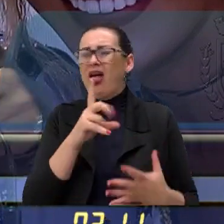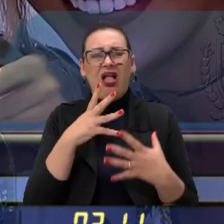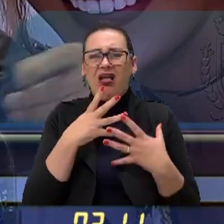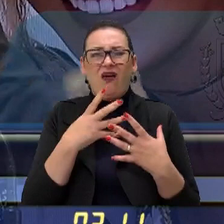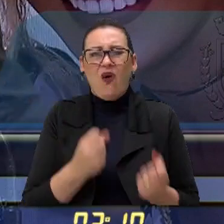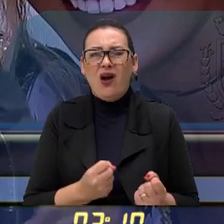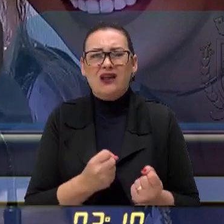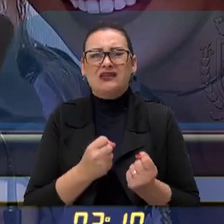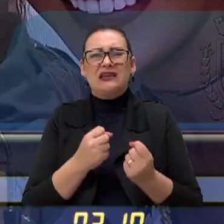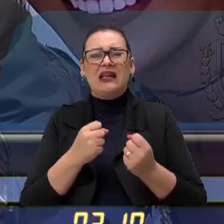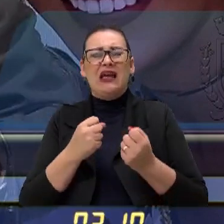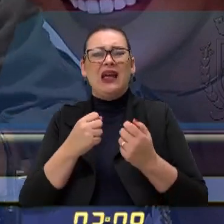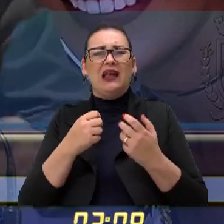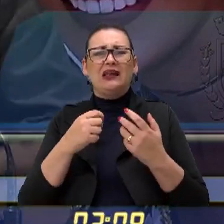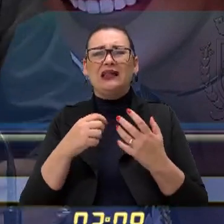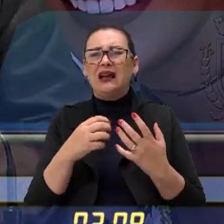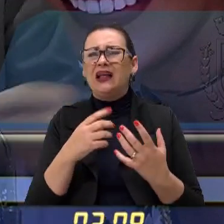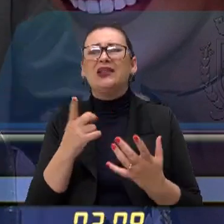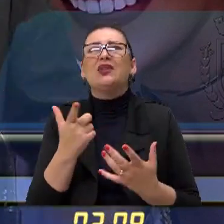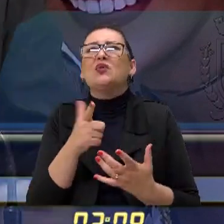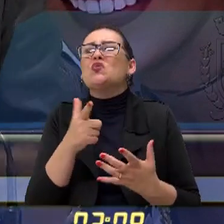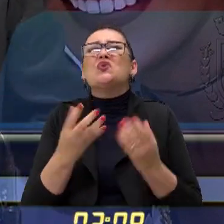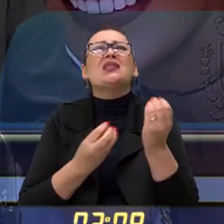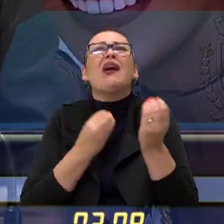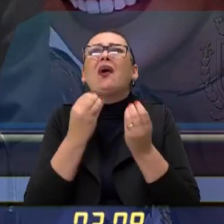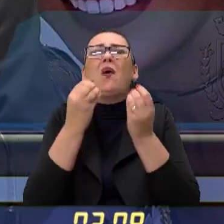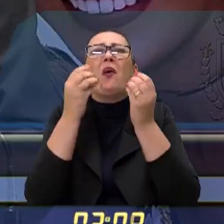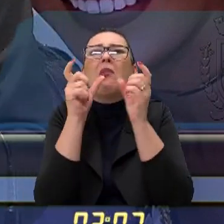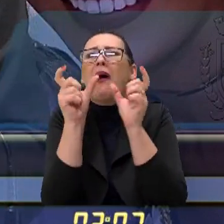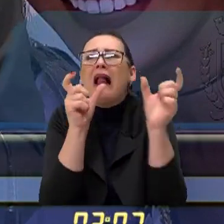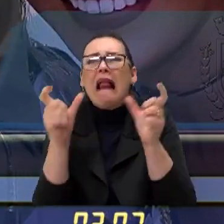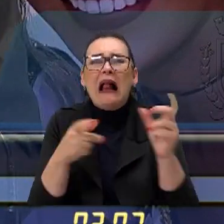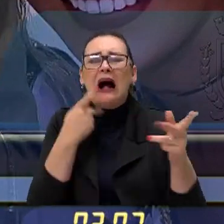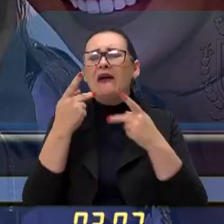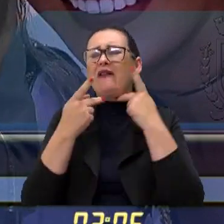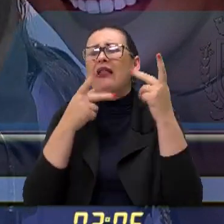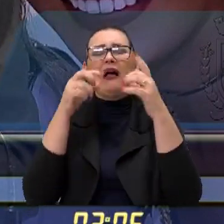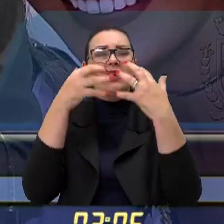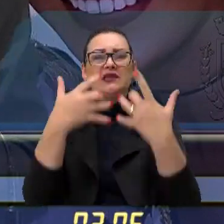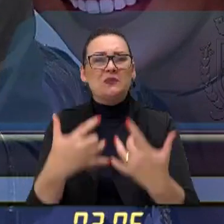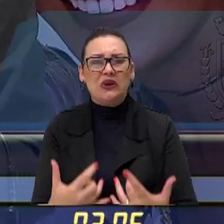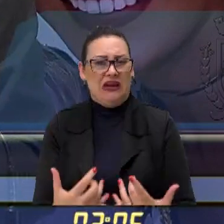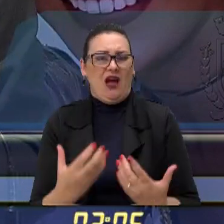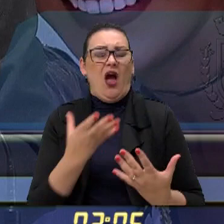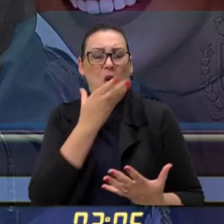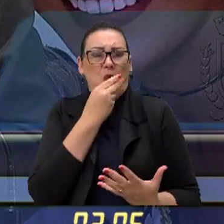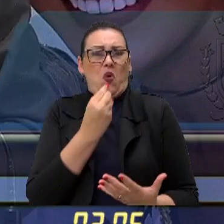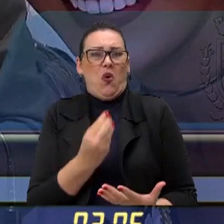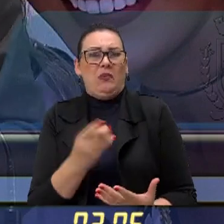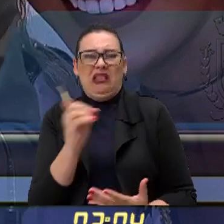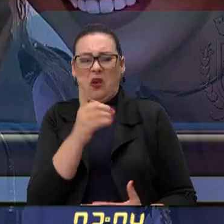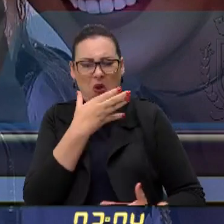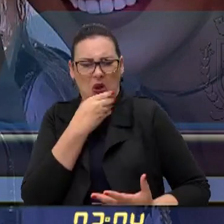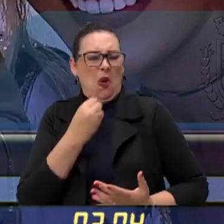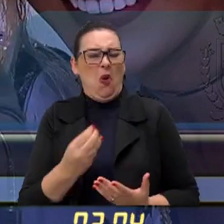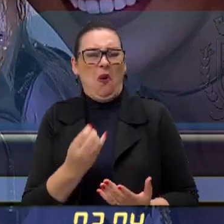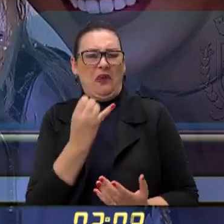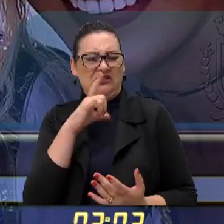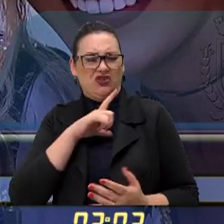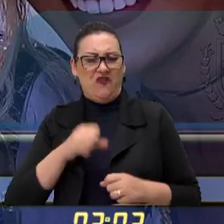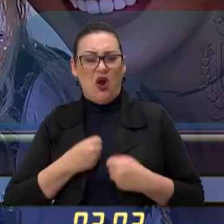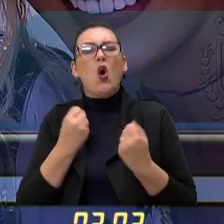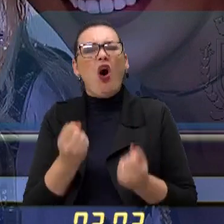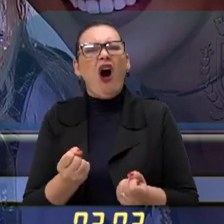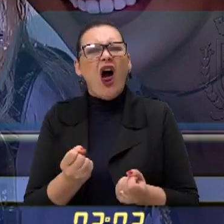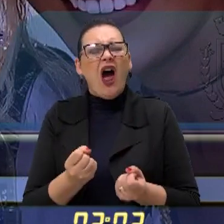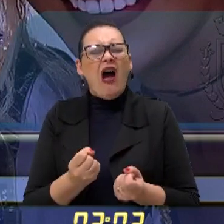é o fim da picada, isso aí nem tem termos para dizer um homem desses, porque isso aí não é homem. Se ele tivesse